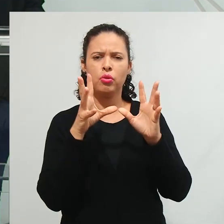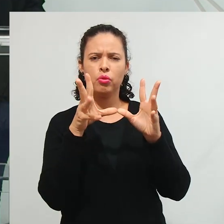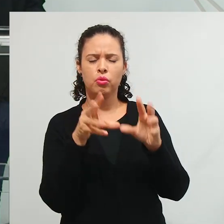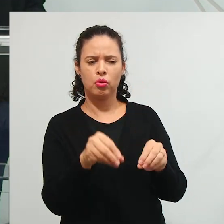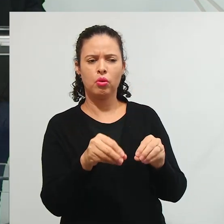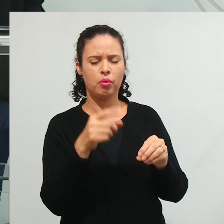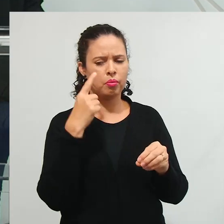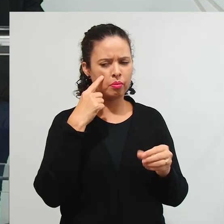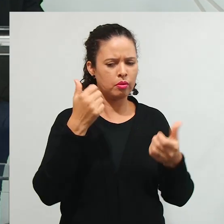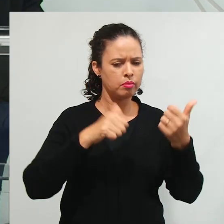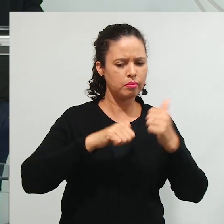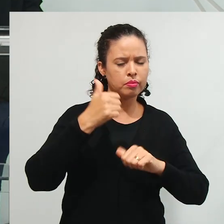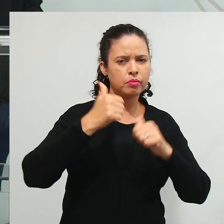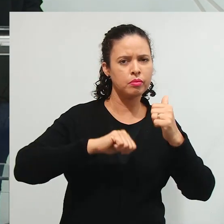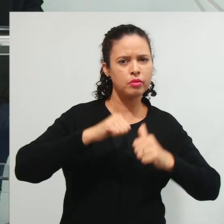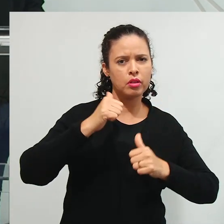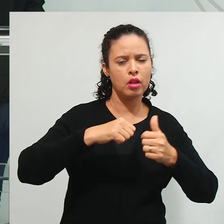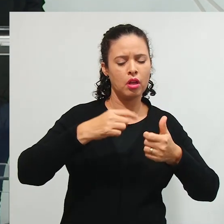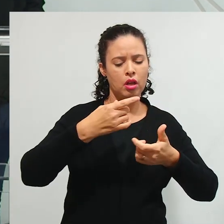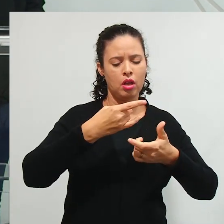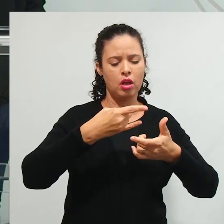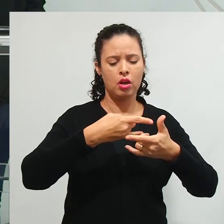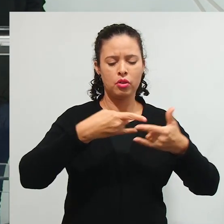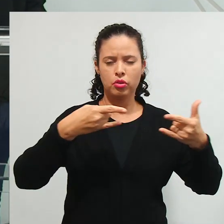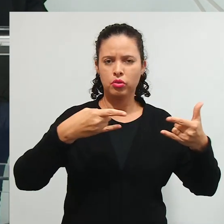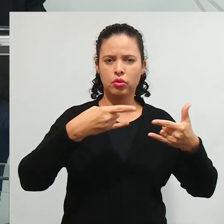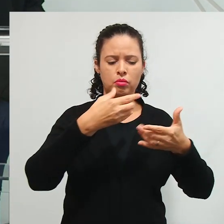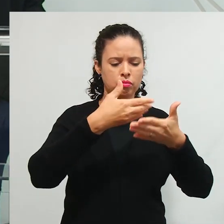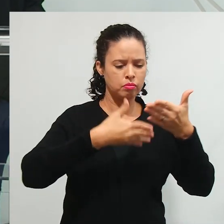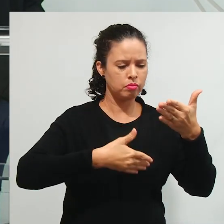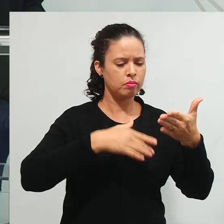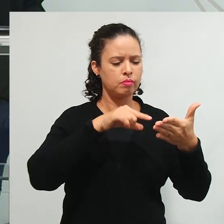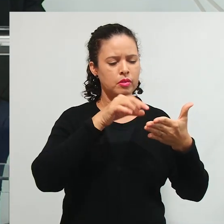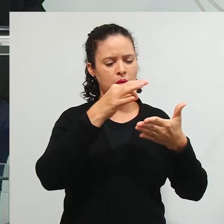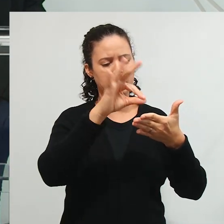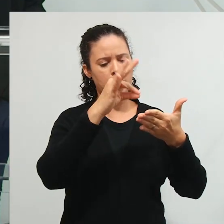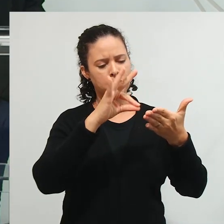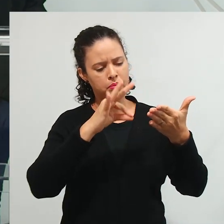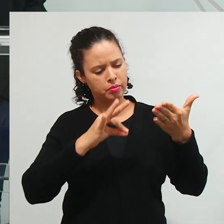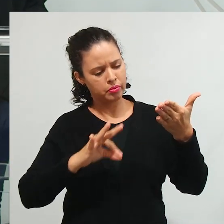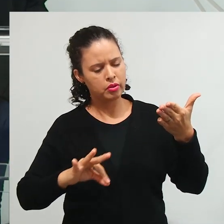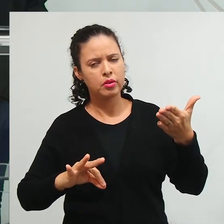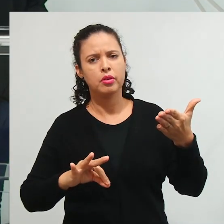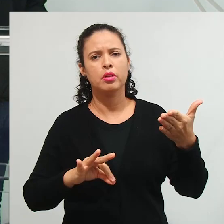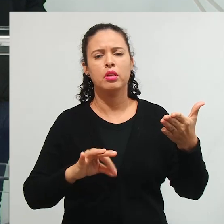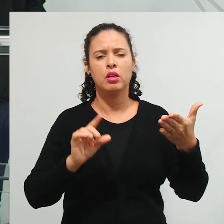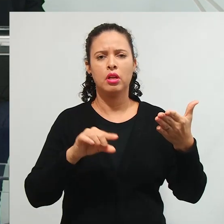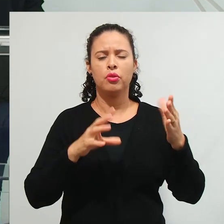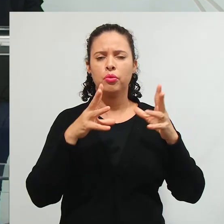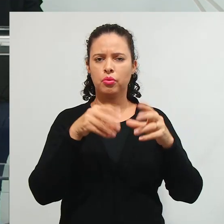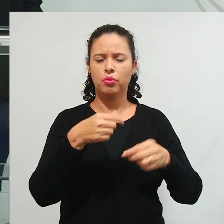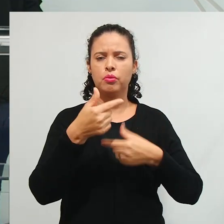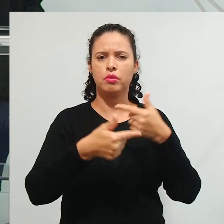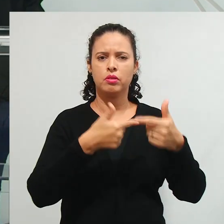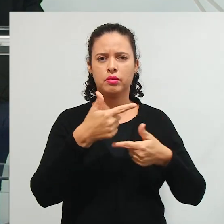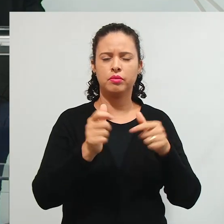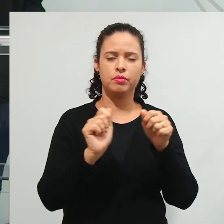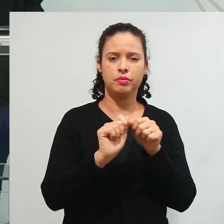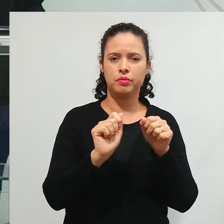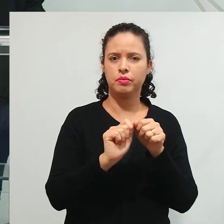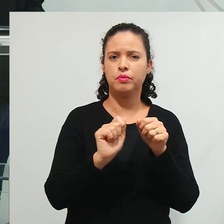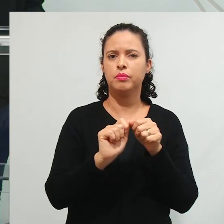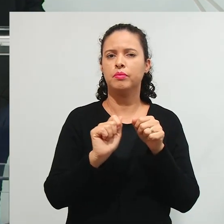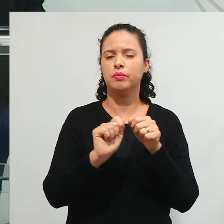as conferências daquela nota fiscal, verificou-se que todos aqueles serviços